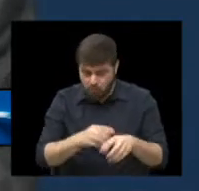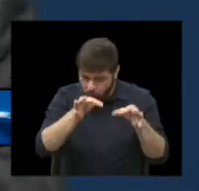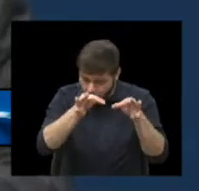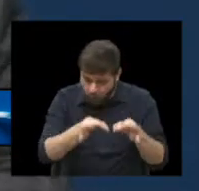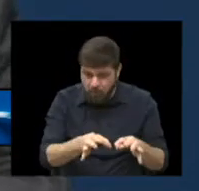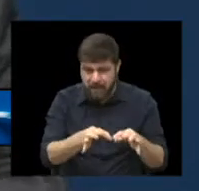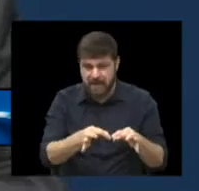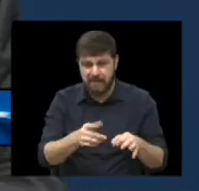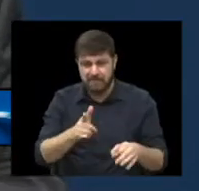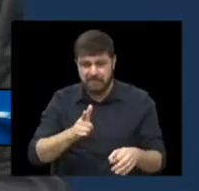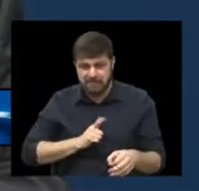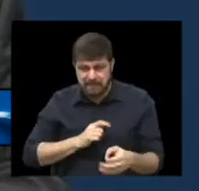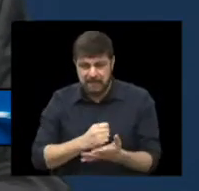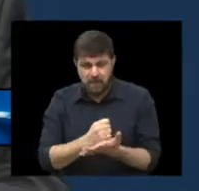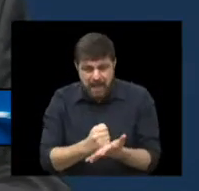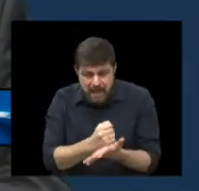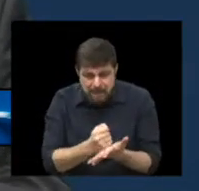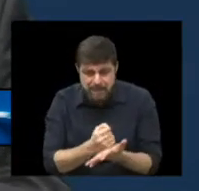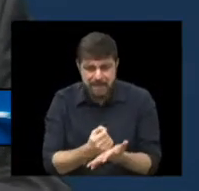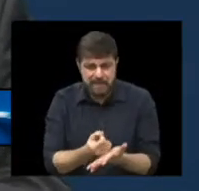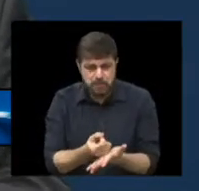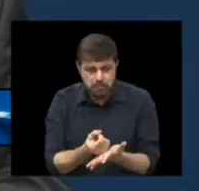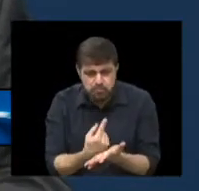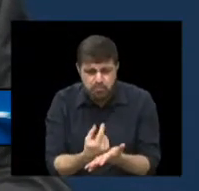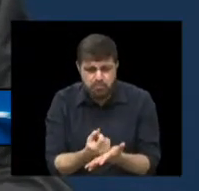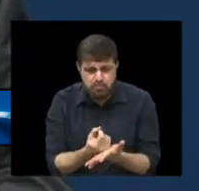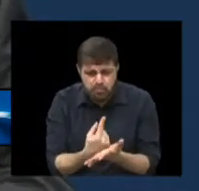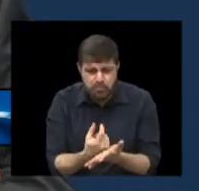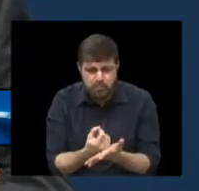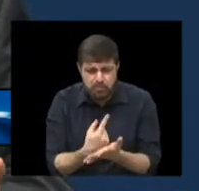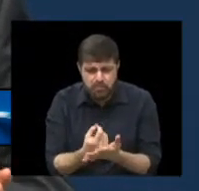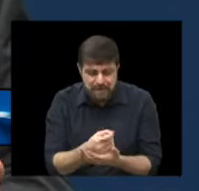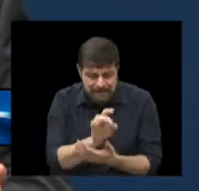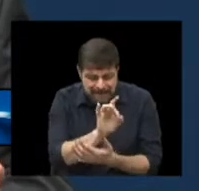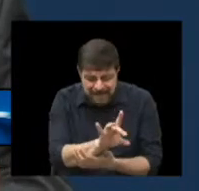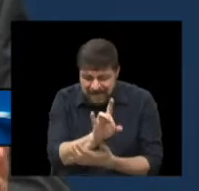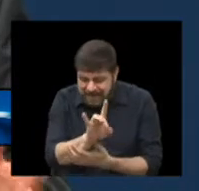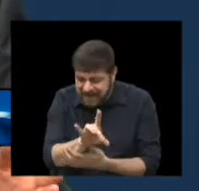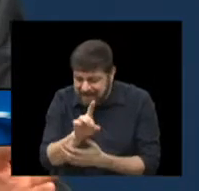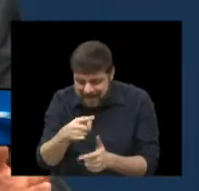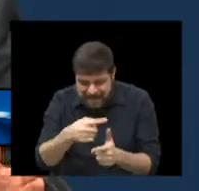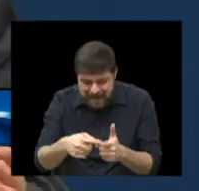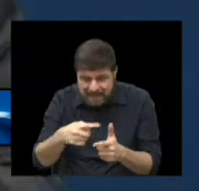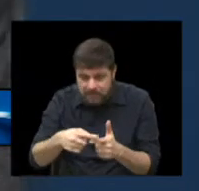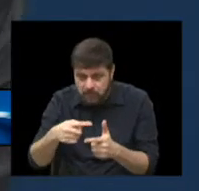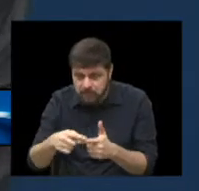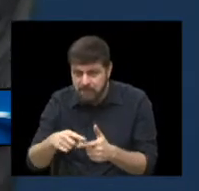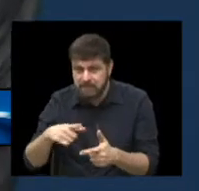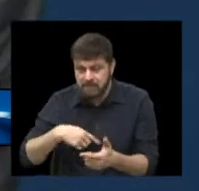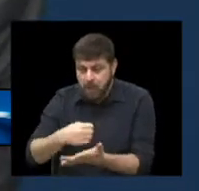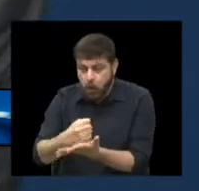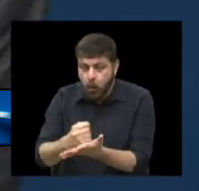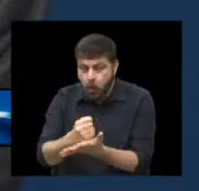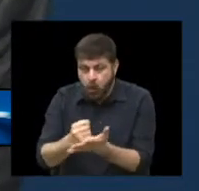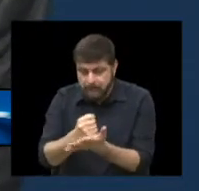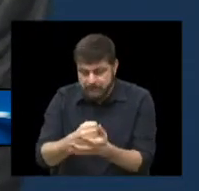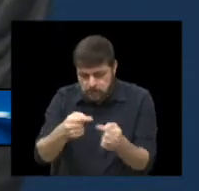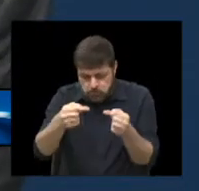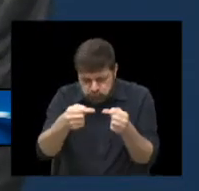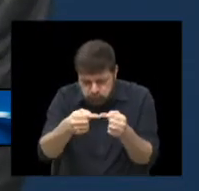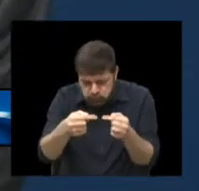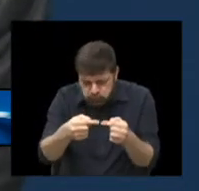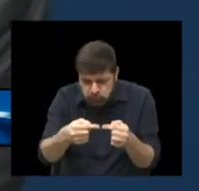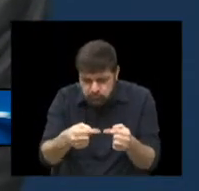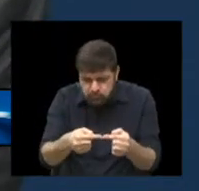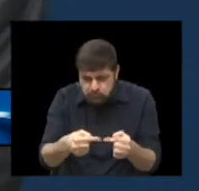correto, com as medicações corretas, específicas para cada tipo de problema. Cada tipo de câncer vai exigir uma combinação